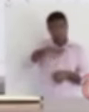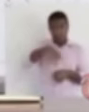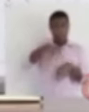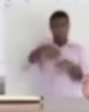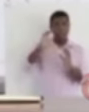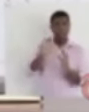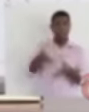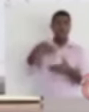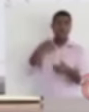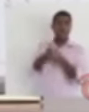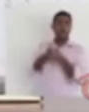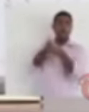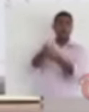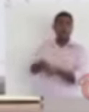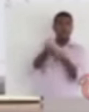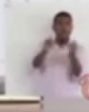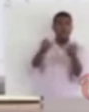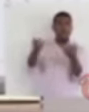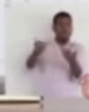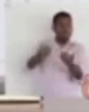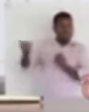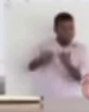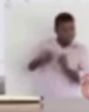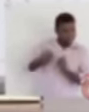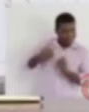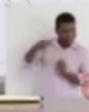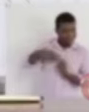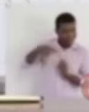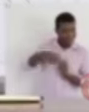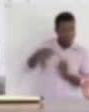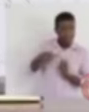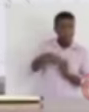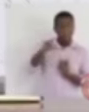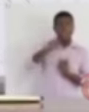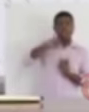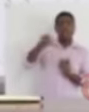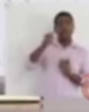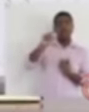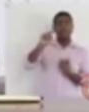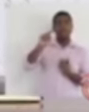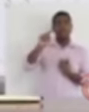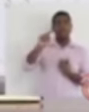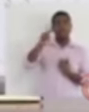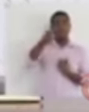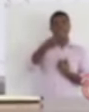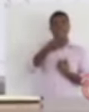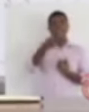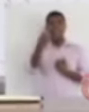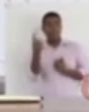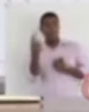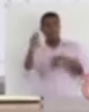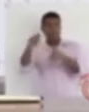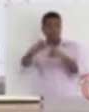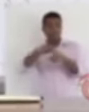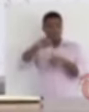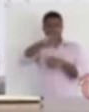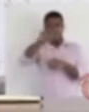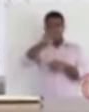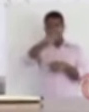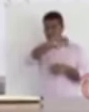de uma forma geral o sivep-gripe ele vem estando à frente das nossas notificações em torno de 100 óbitos